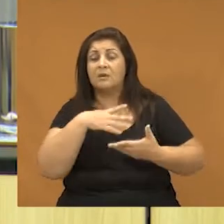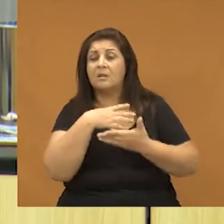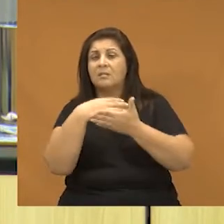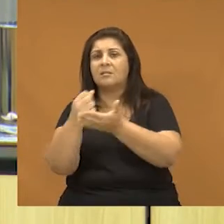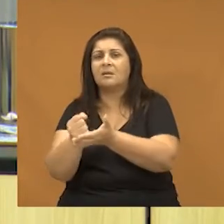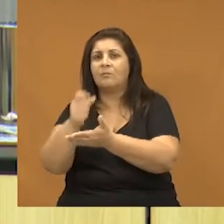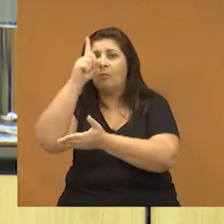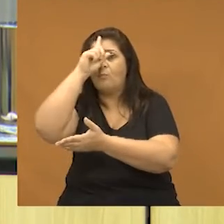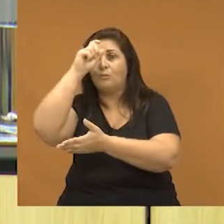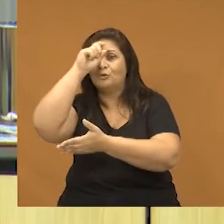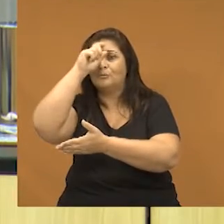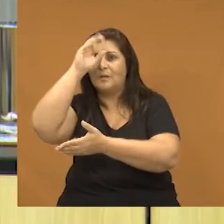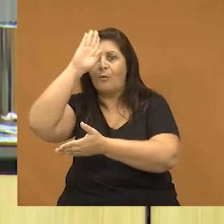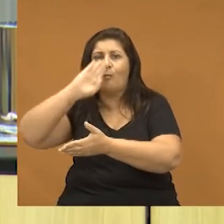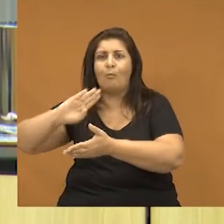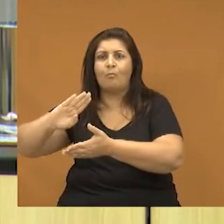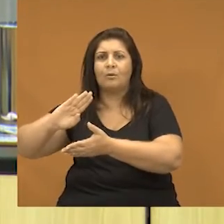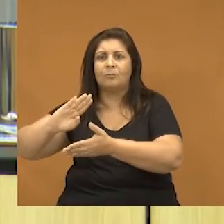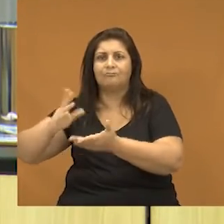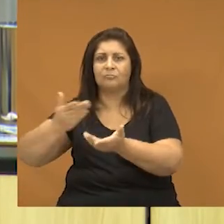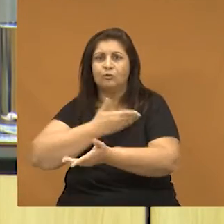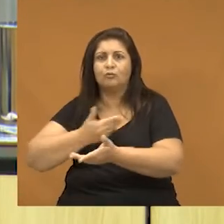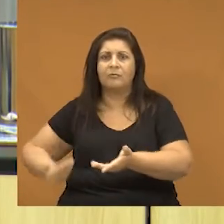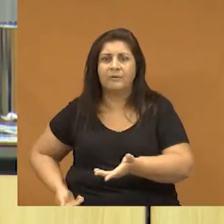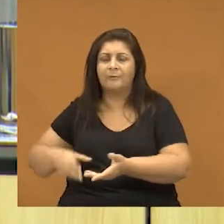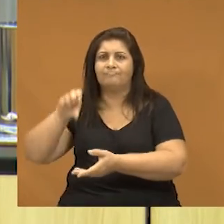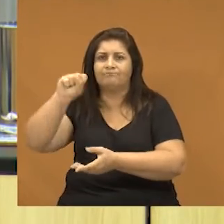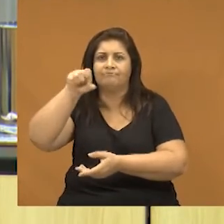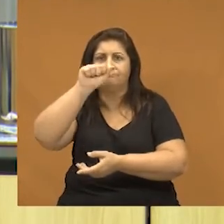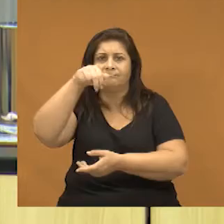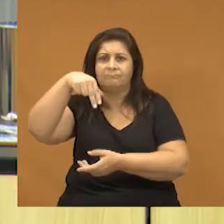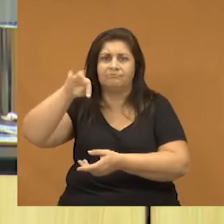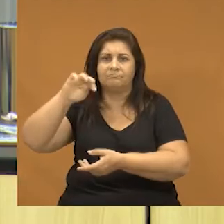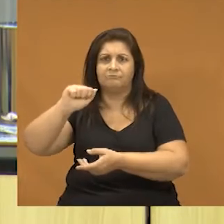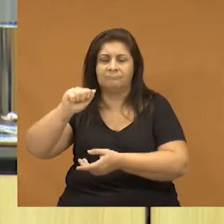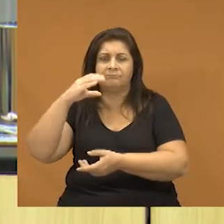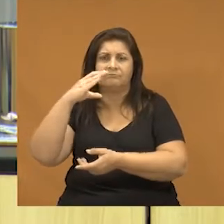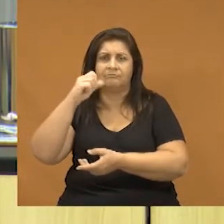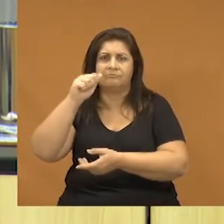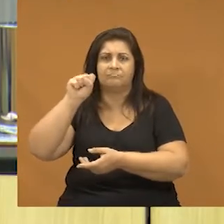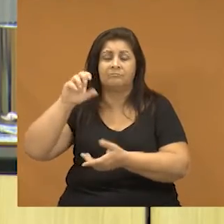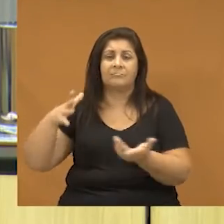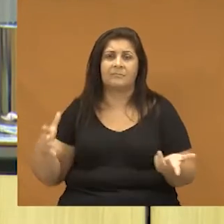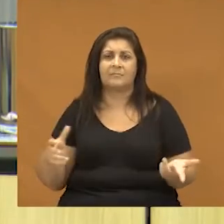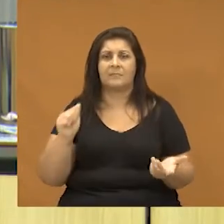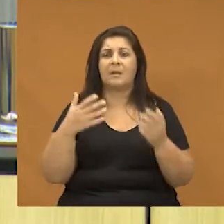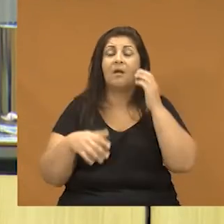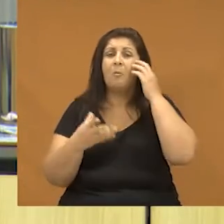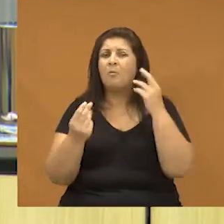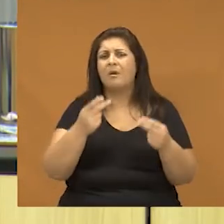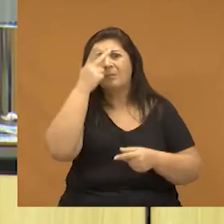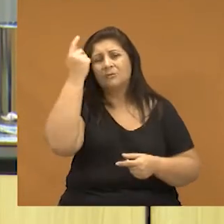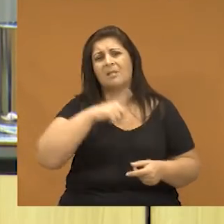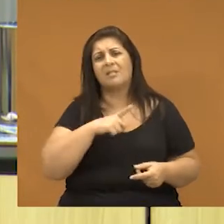um hospital público, ele leva para a Santa Casa. E muitas pessoas têm seu